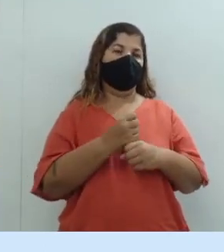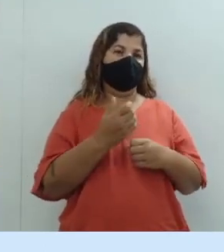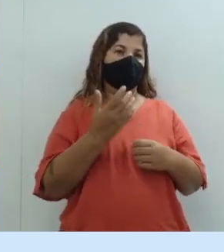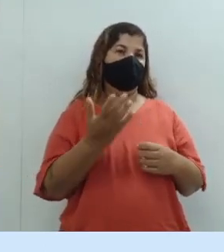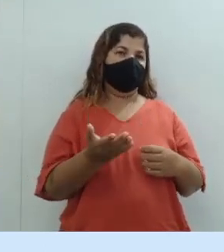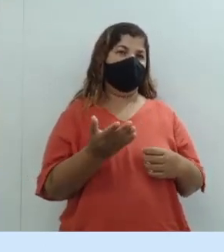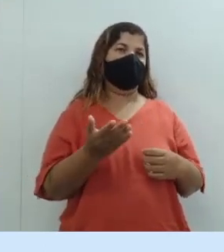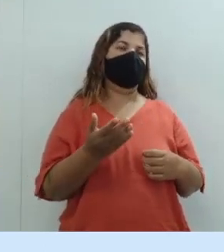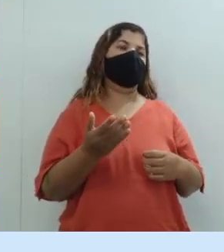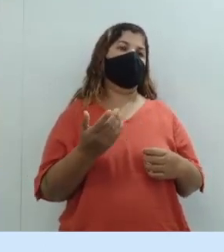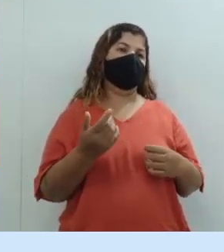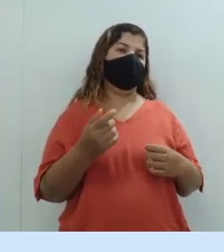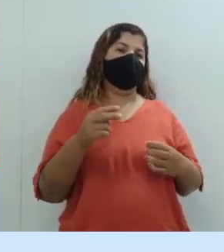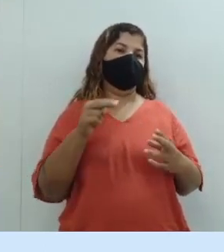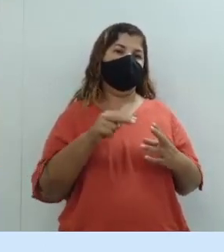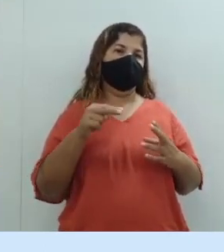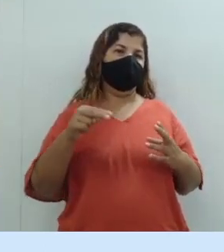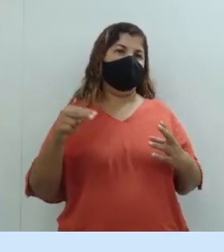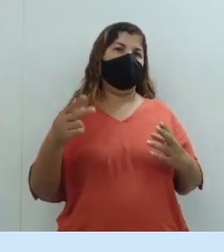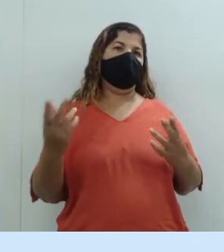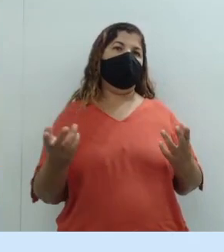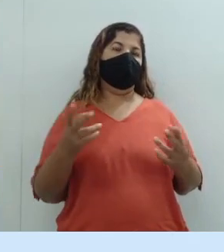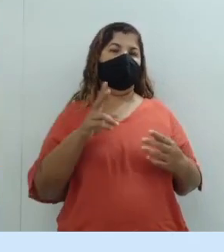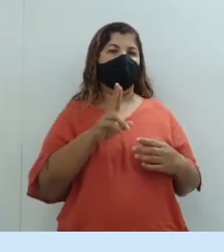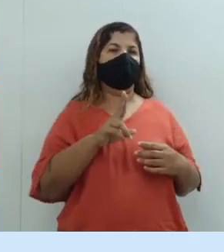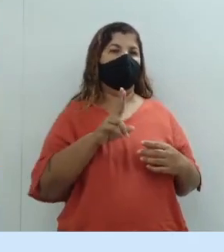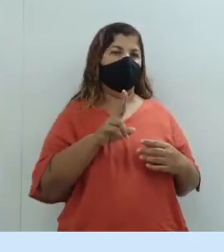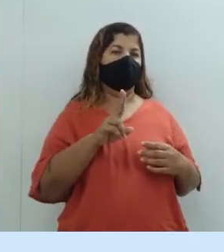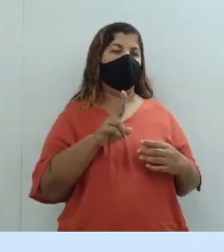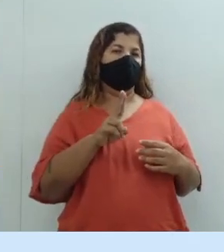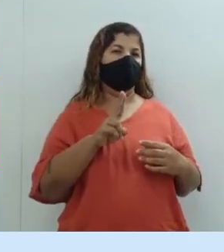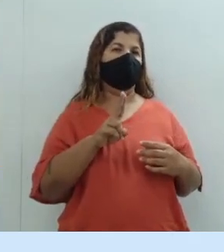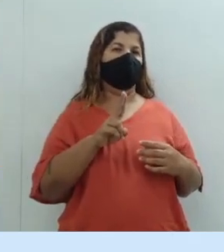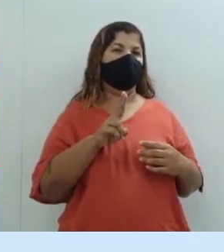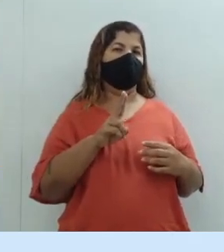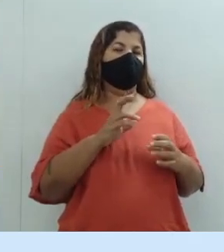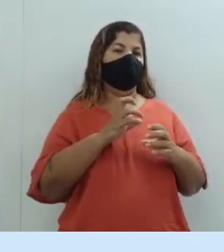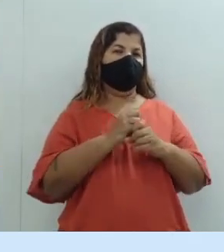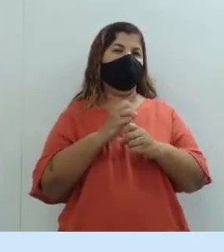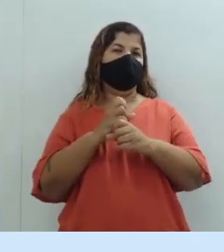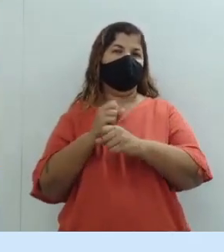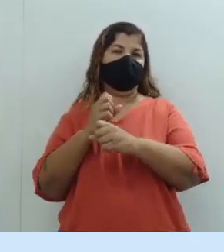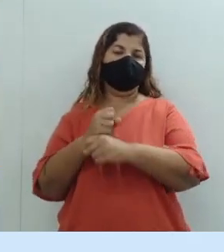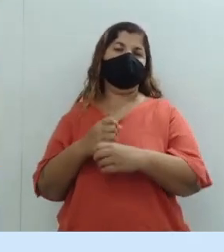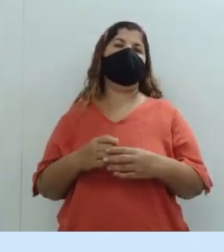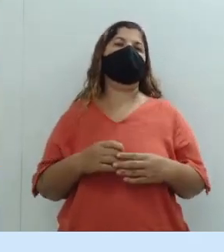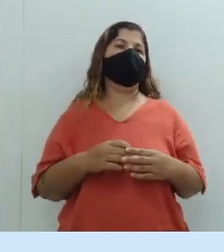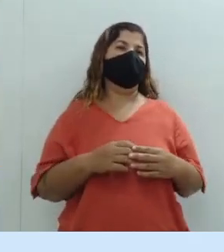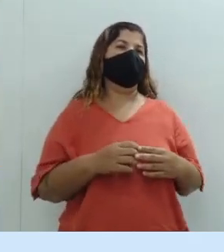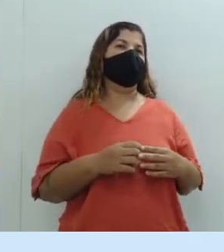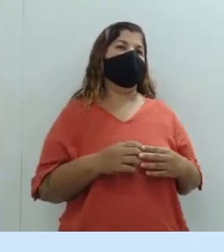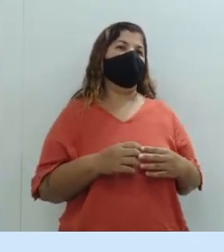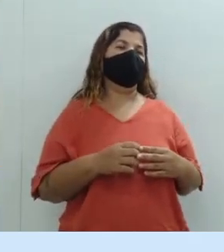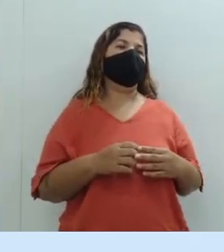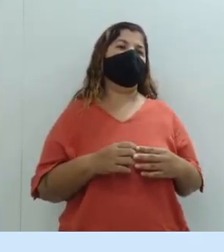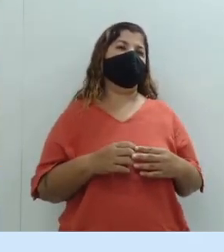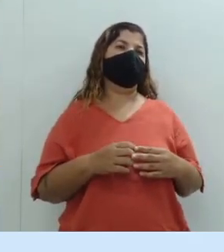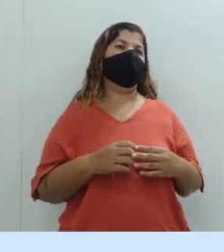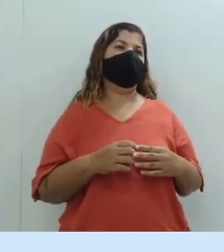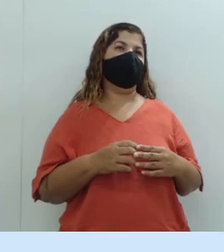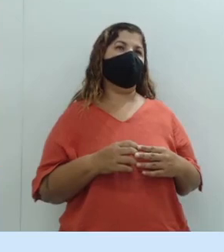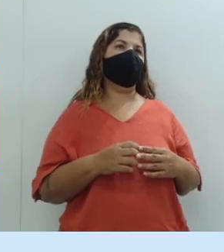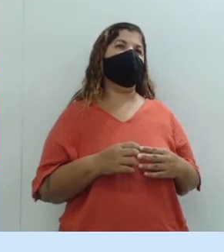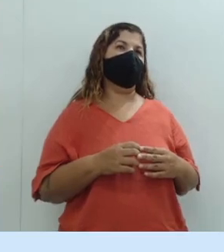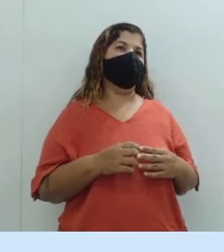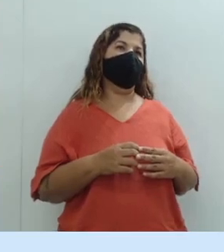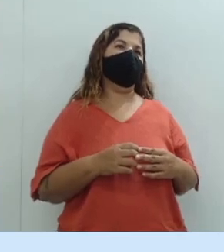desse resistor, o que eu estou chamando de U, vai ser a soma das minhas DDPs parciais, né? Tranquilo, galera?